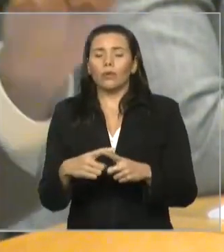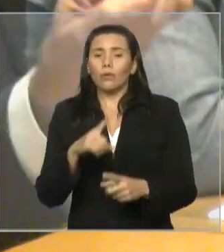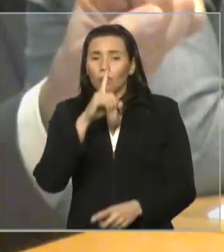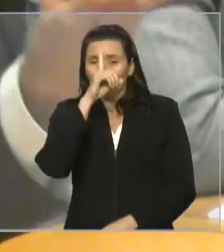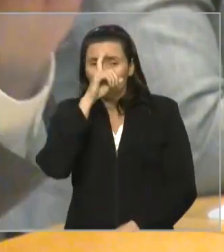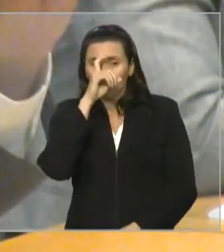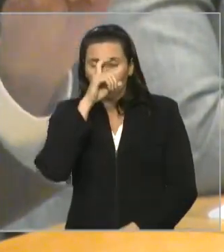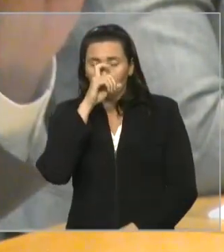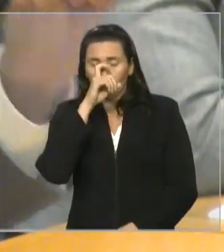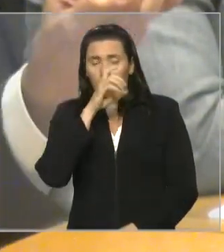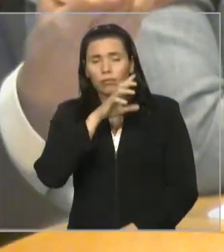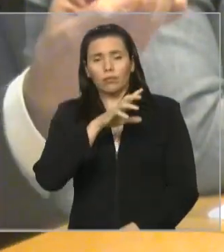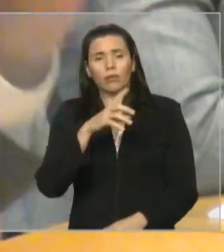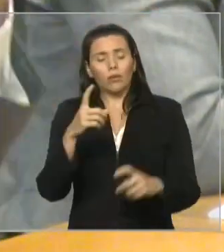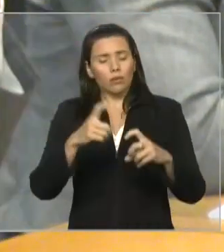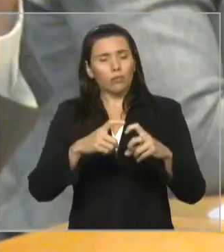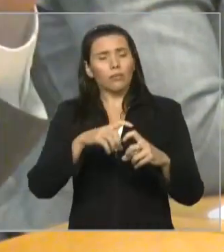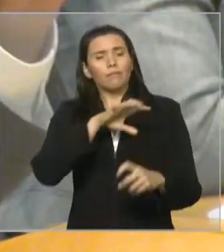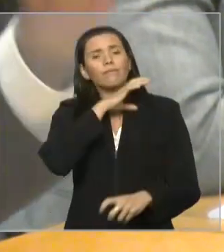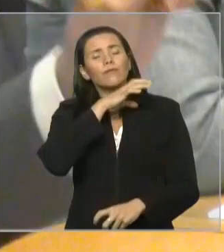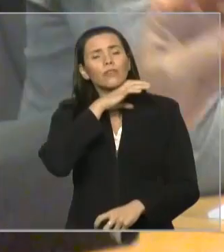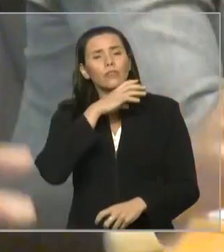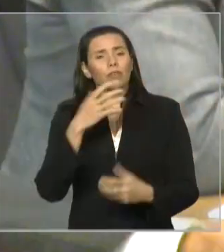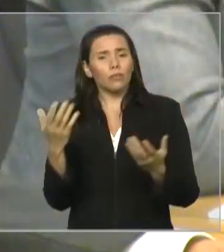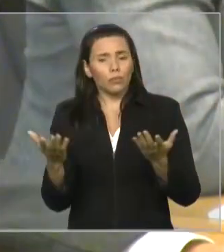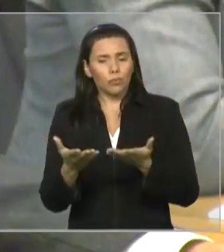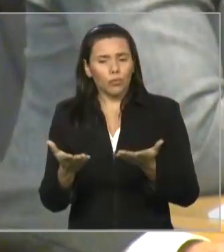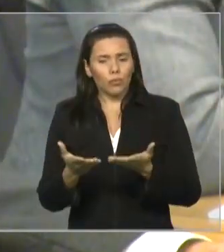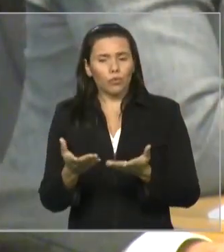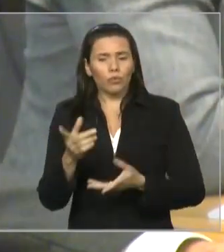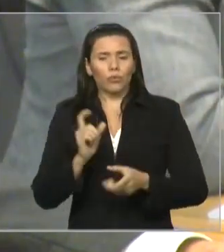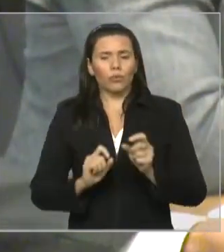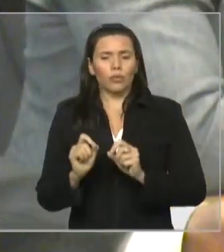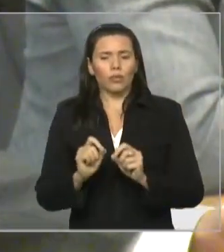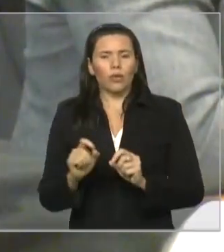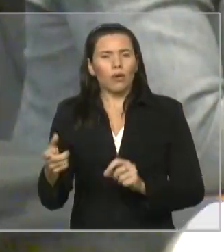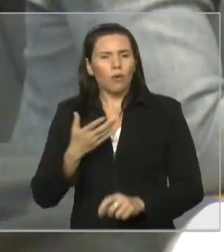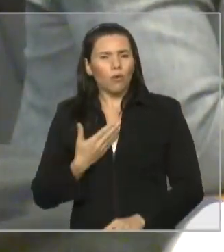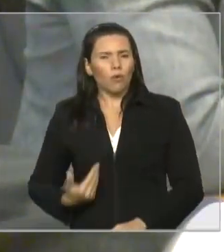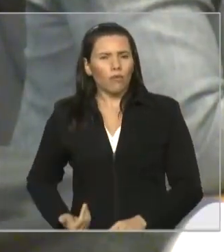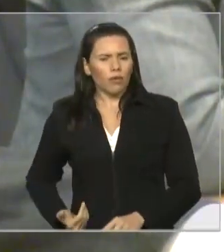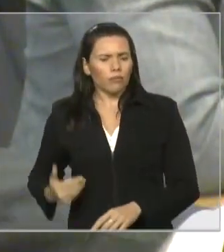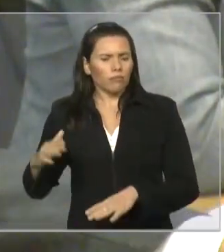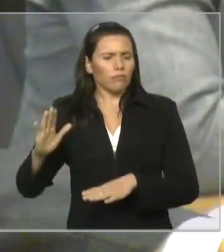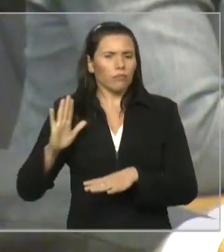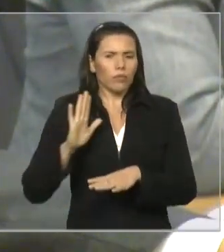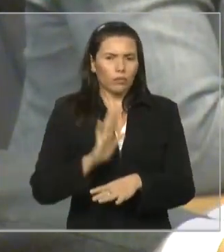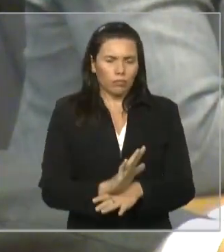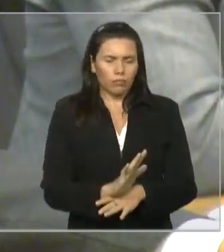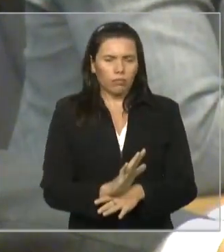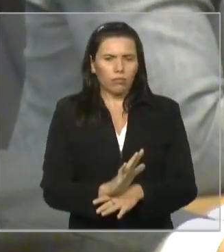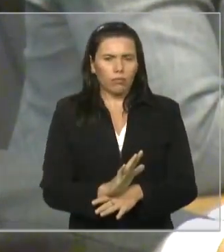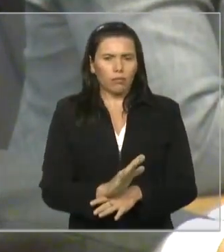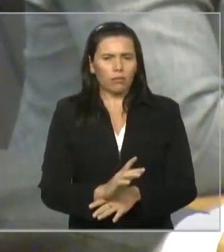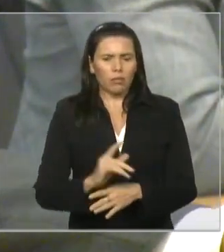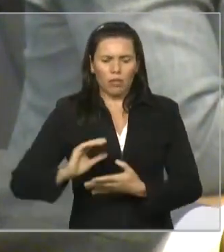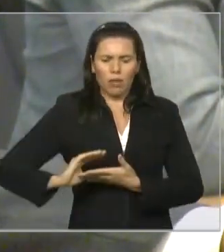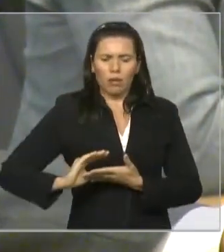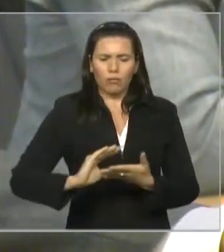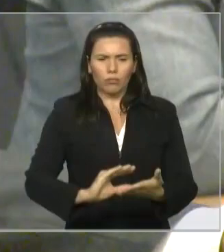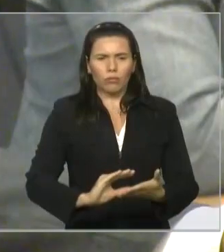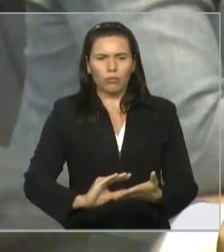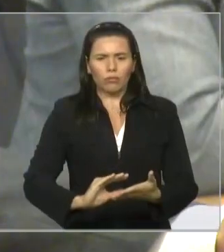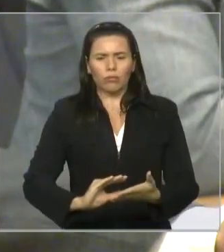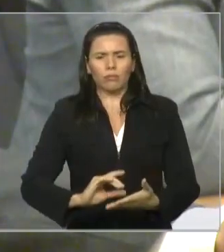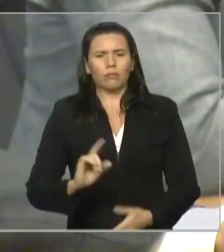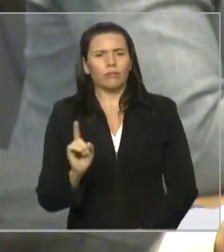às expensas do que ele apura, aí aspeia o apurar, né, com ações que são feitas lá. O Arnoides é um